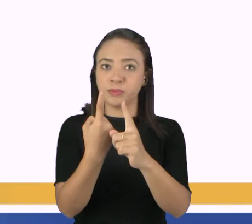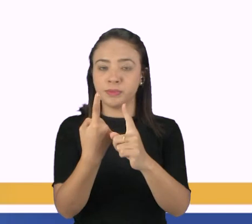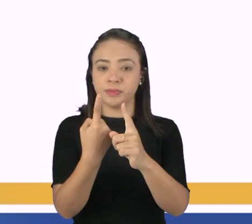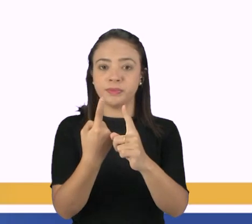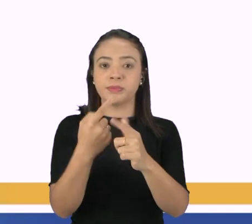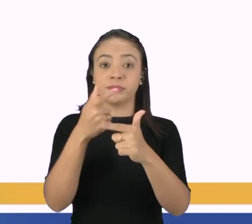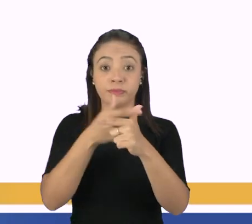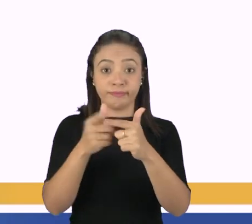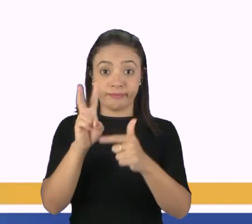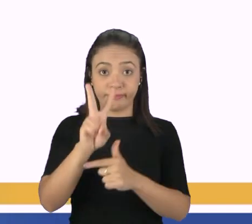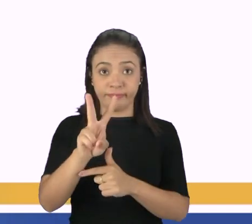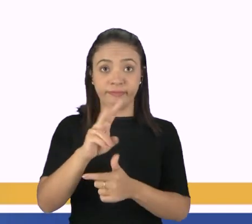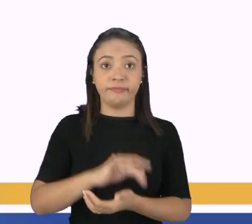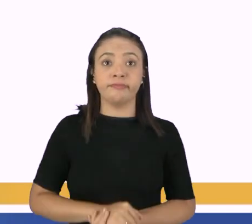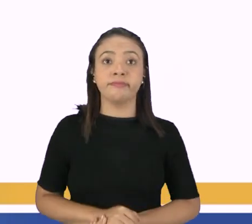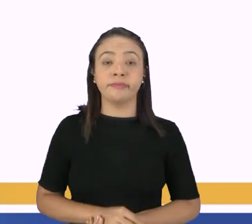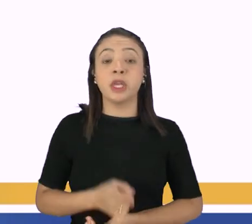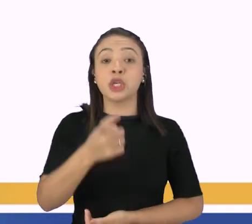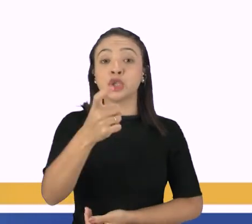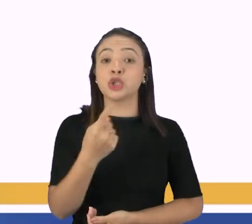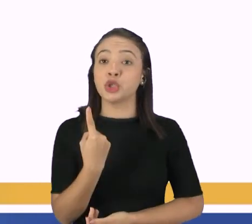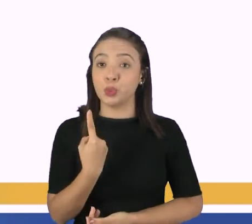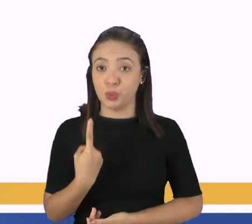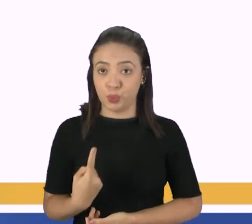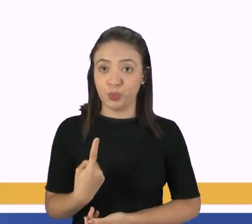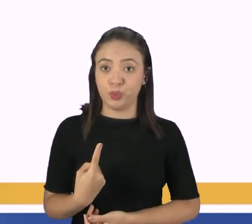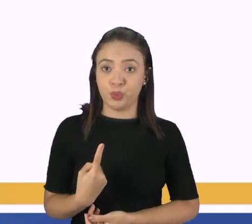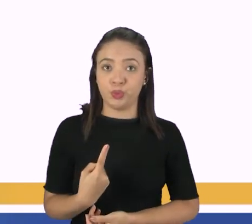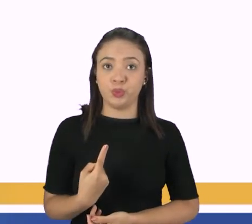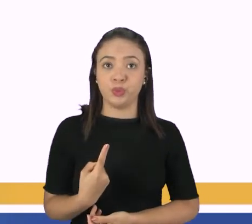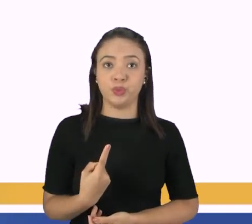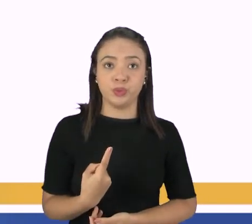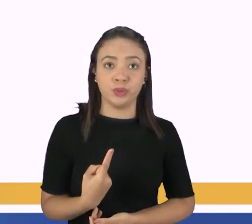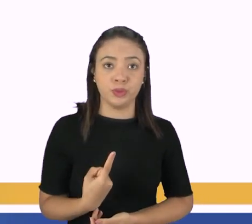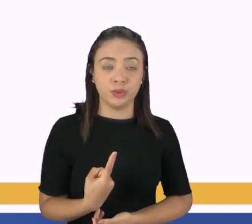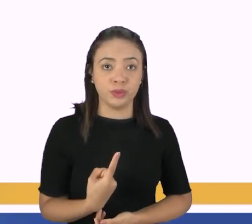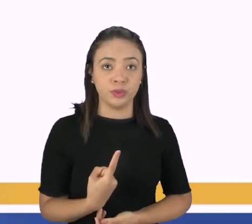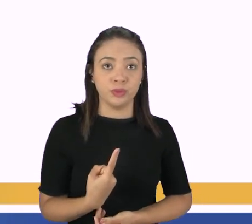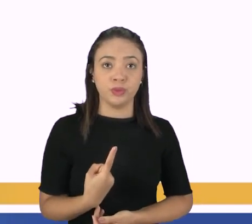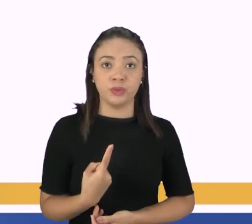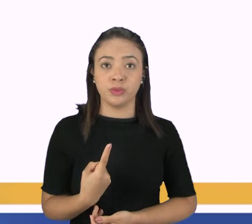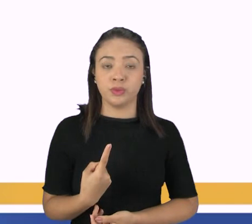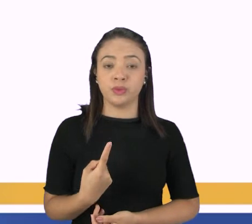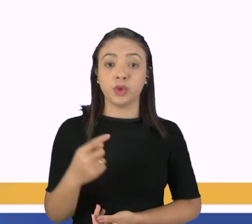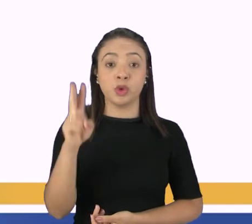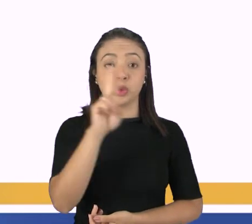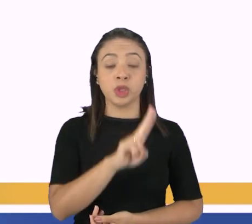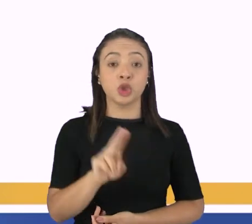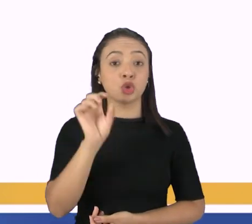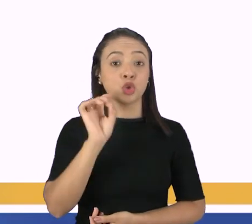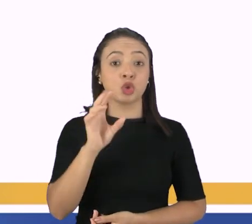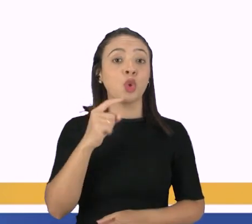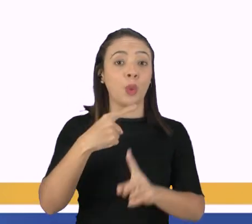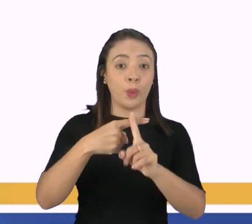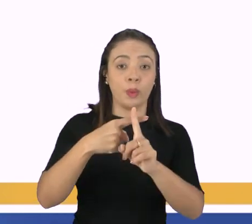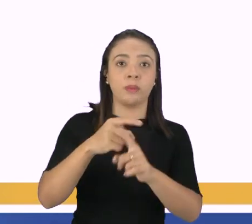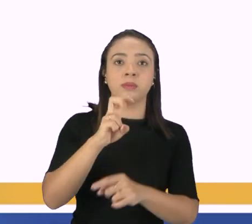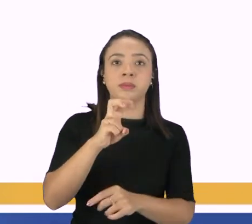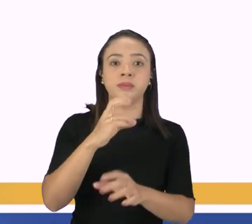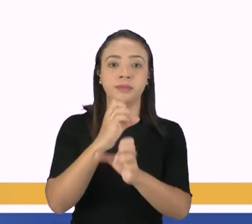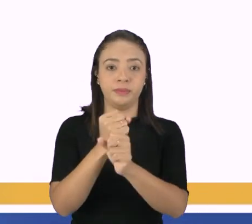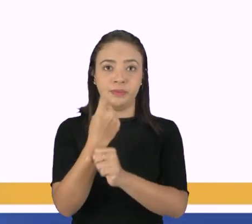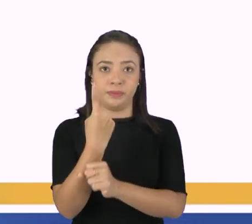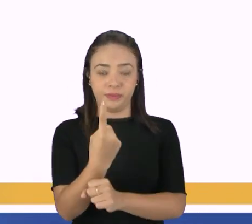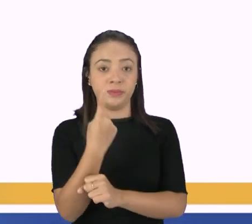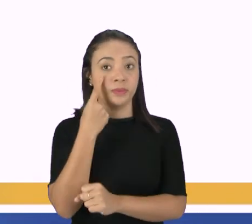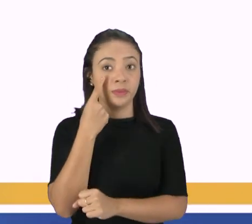1 é igual a 1. Então, partiremos agora para o x1, utilizando apenas o sinal de mais. 5 mais